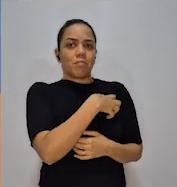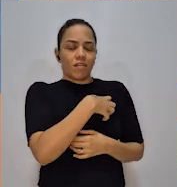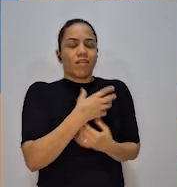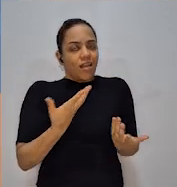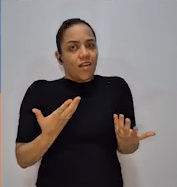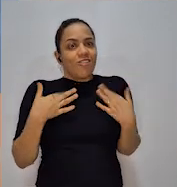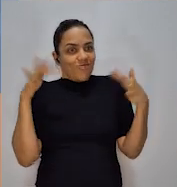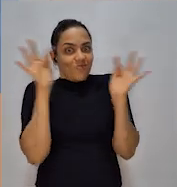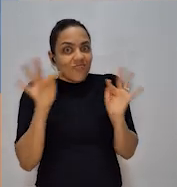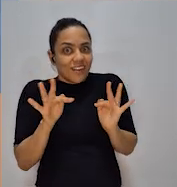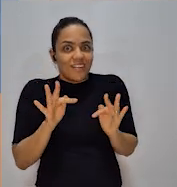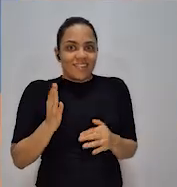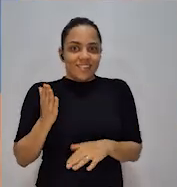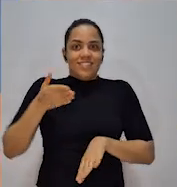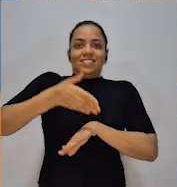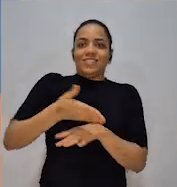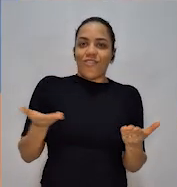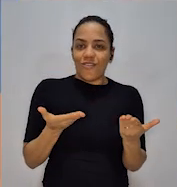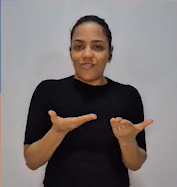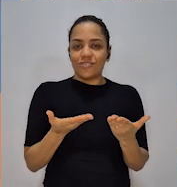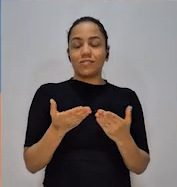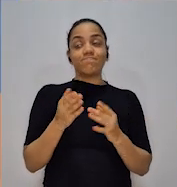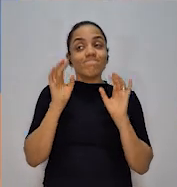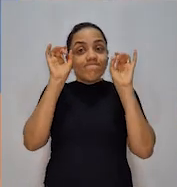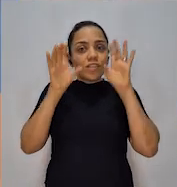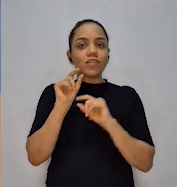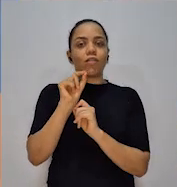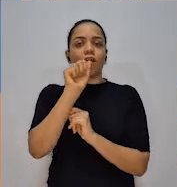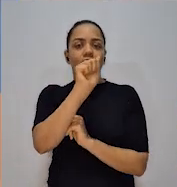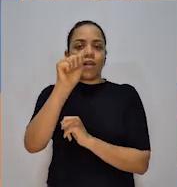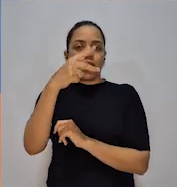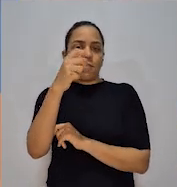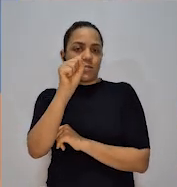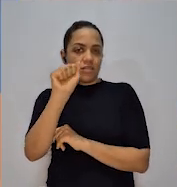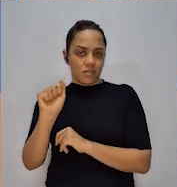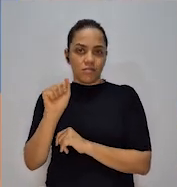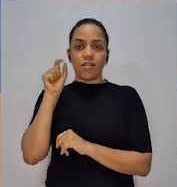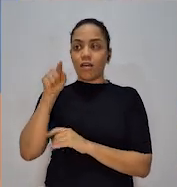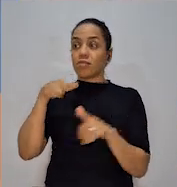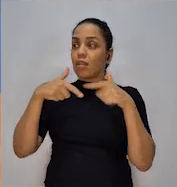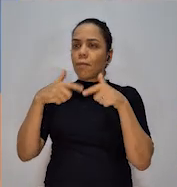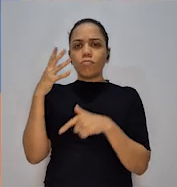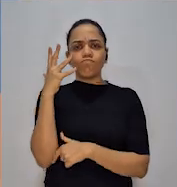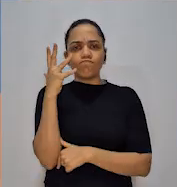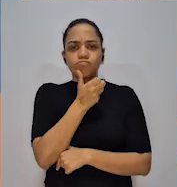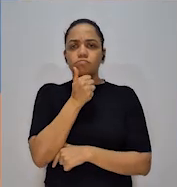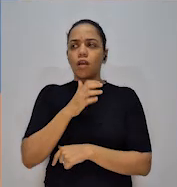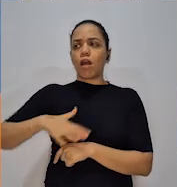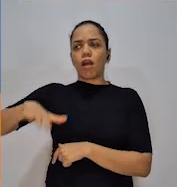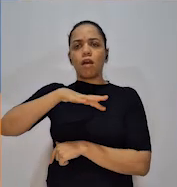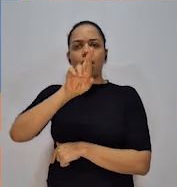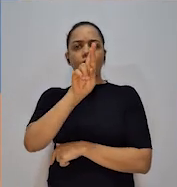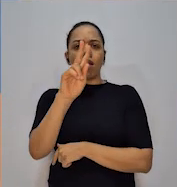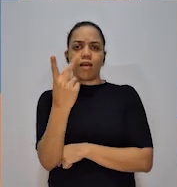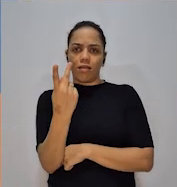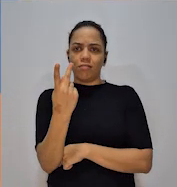alegria estar aqui, né, especialmente na APSA, que tem feito um trabalho lindíssimo nessa temática de recursos humanos e aqui puxando